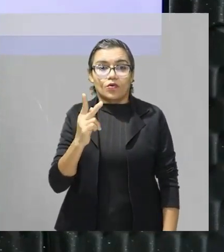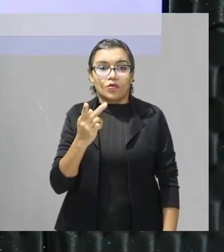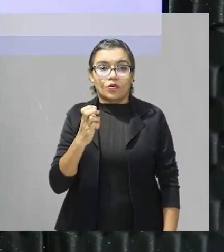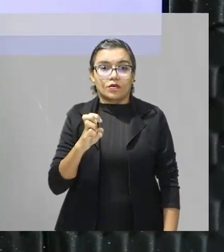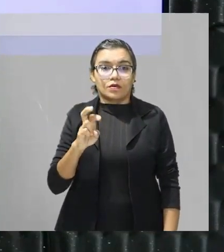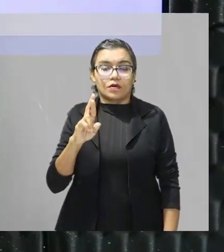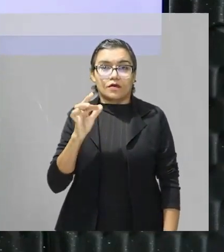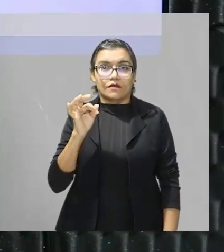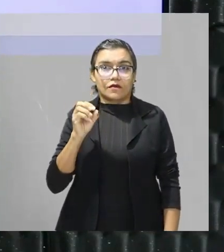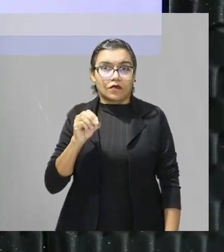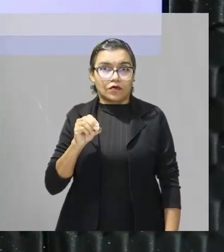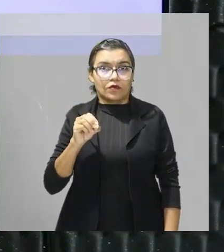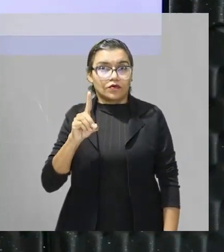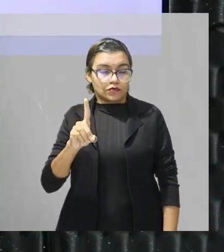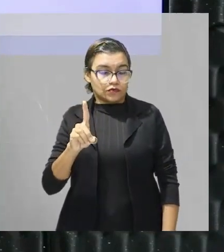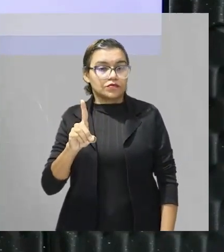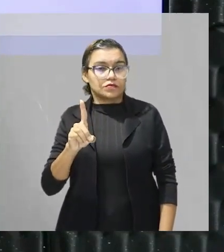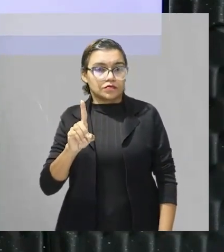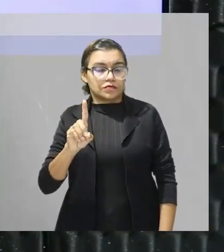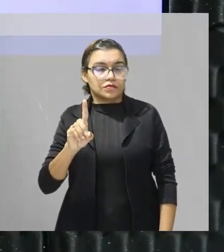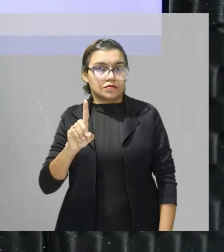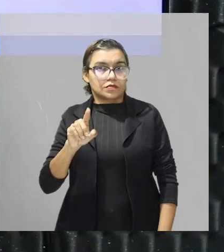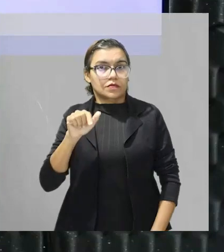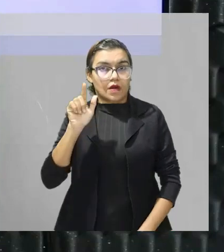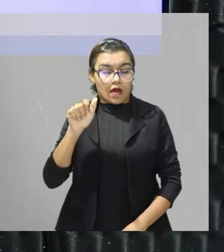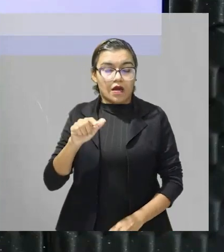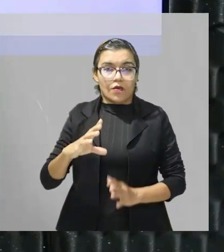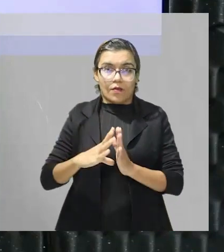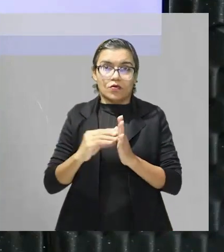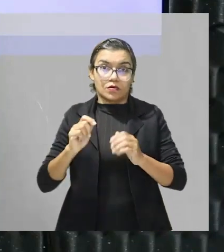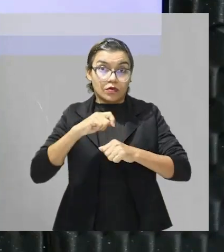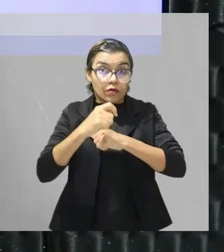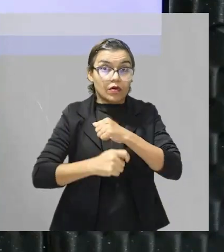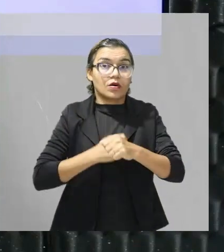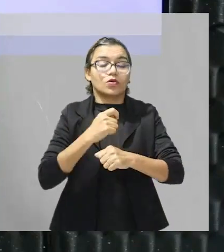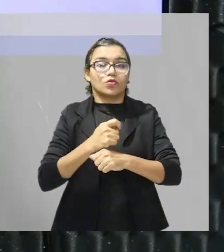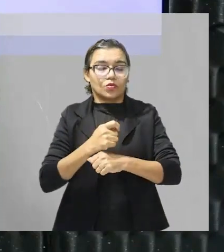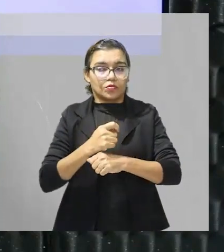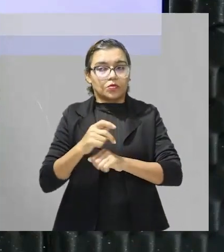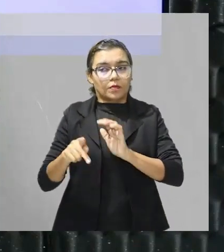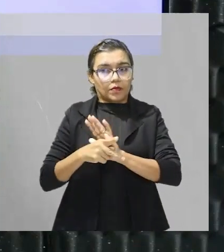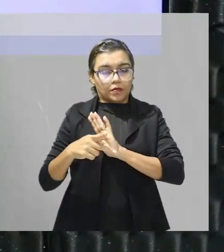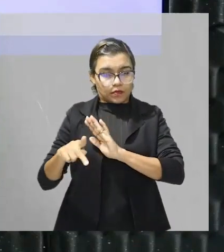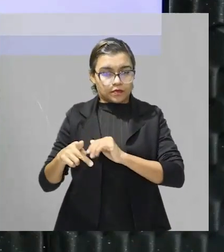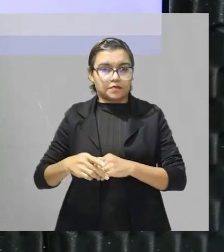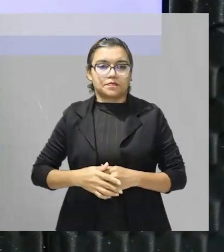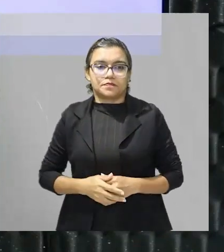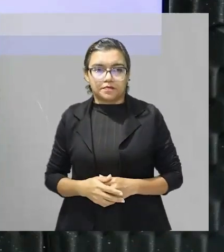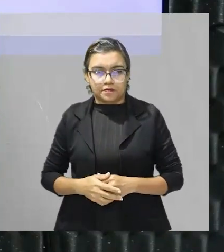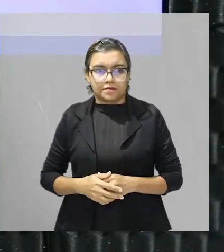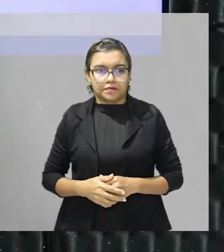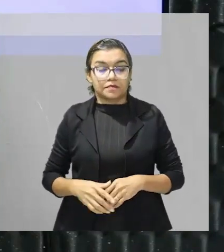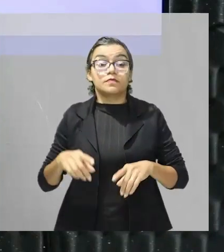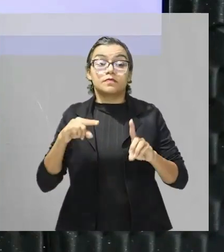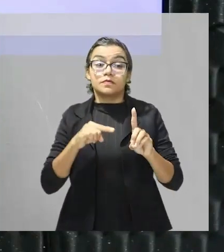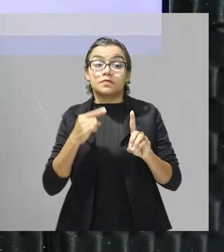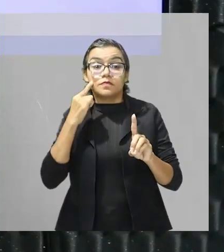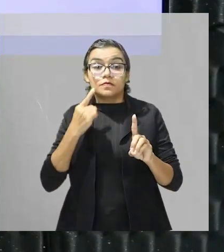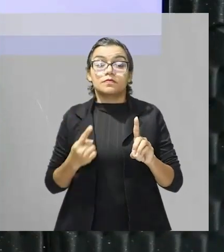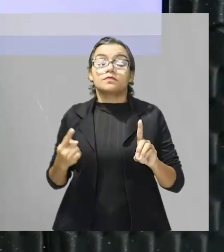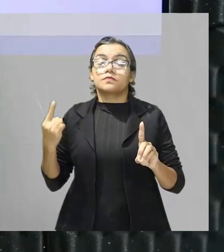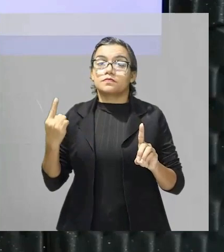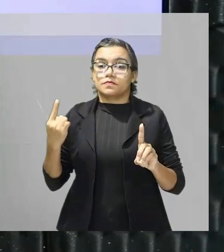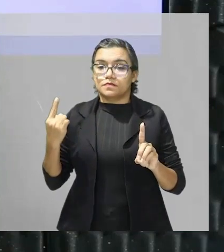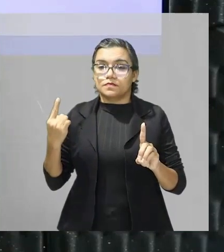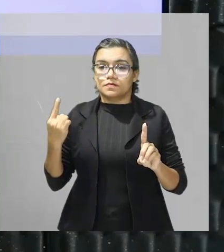Rutherford é um dos pontos um dos pilares do modelo atômico de Rutherford o elétron se movimenta